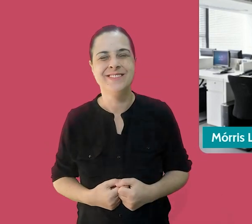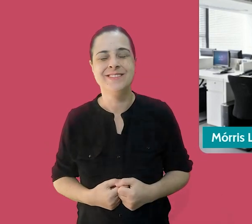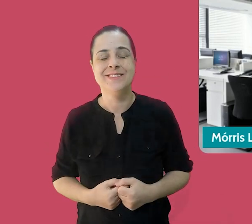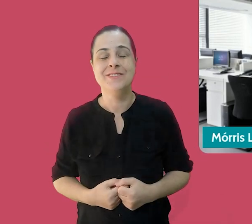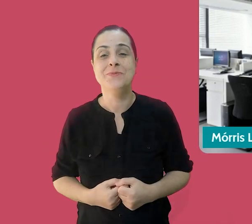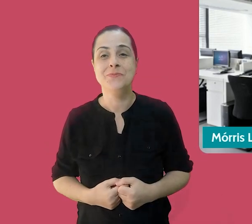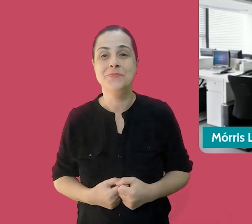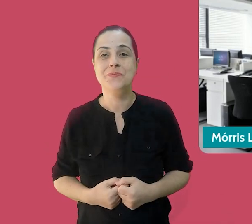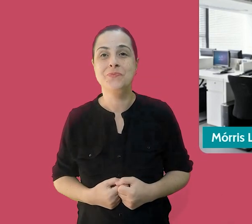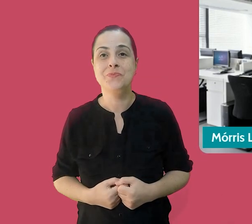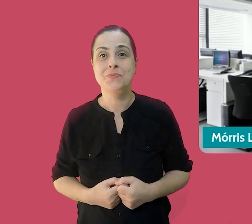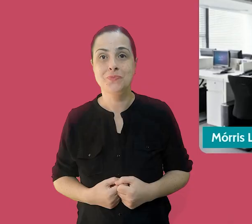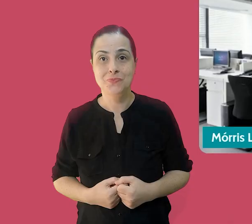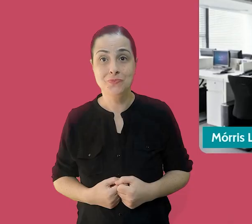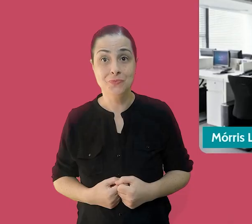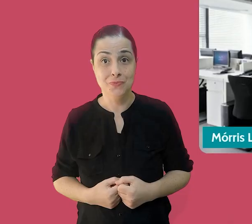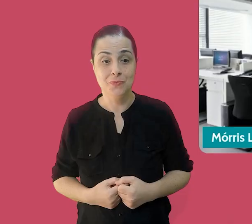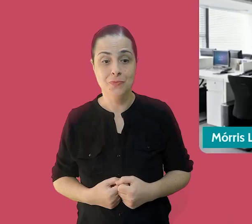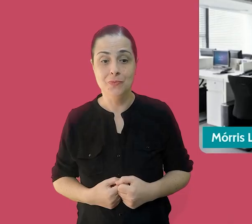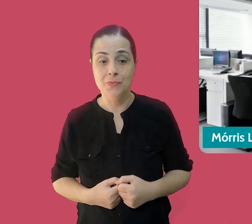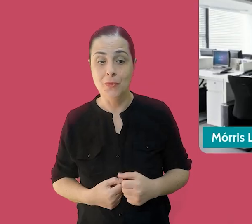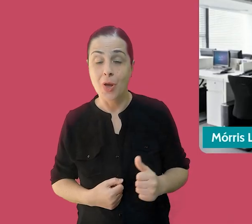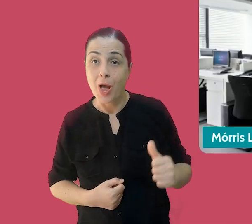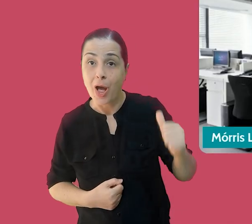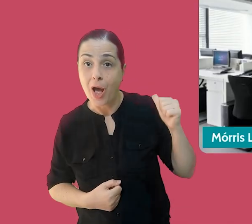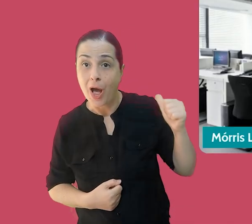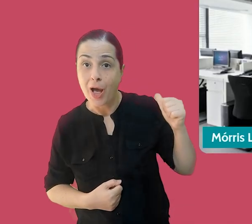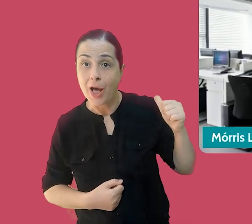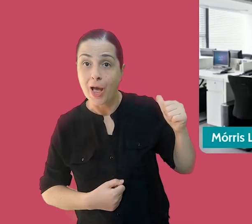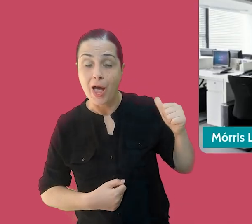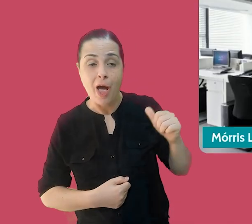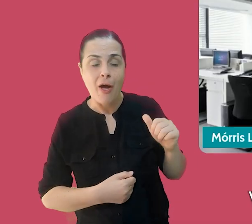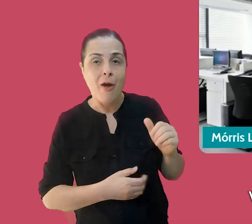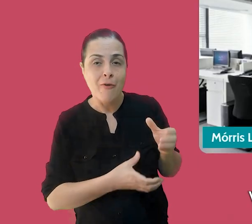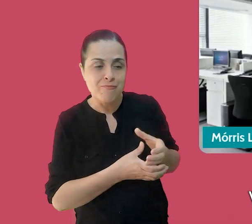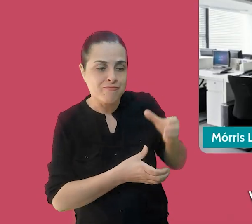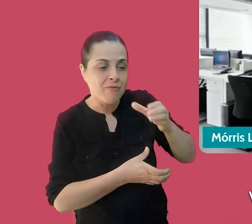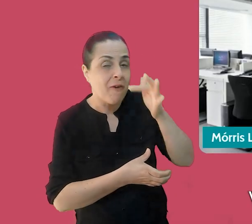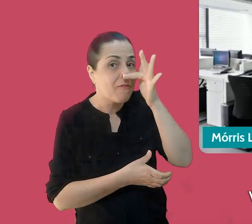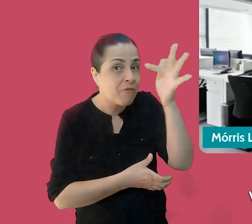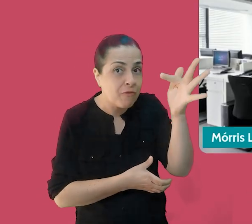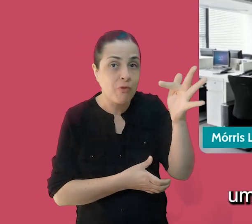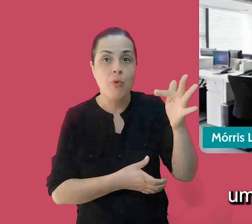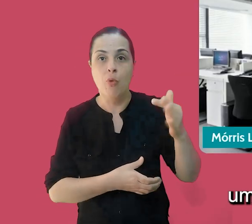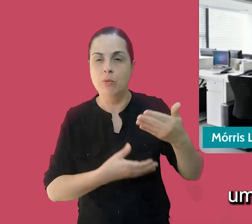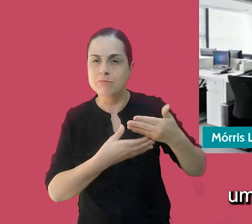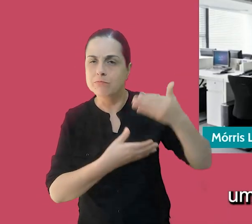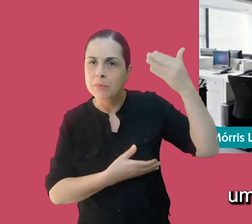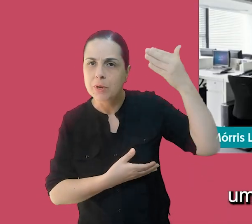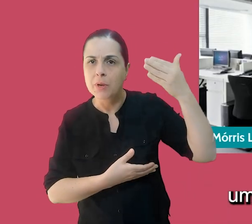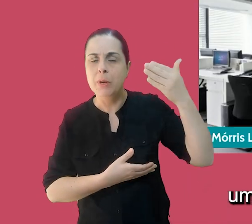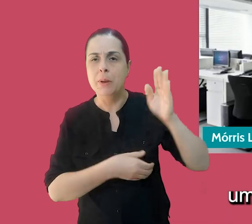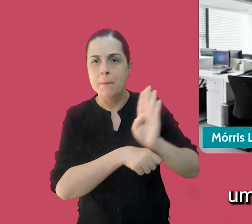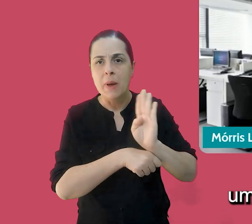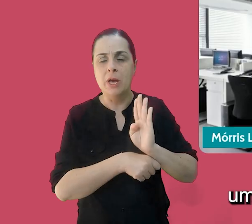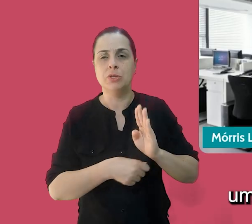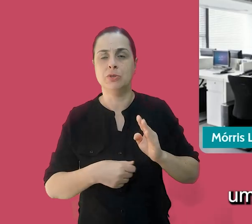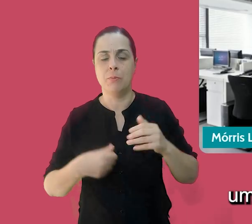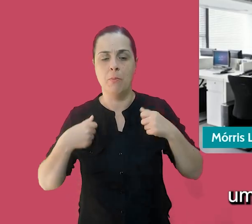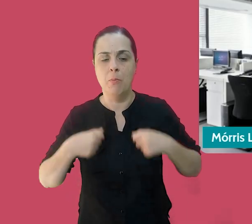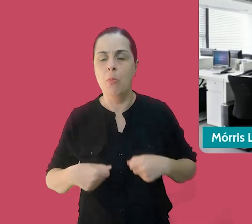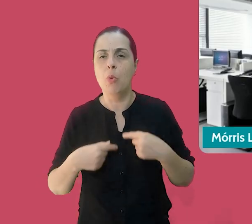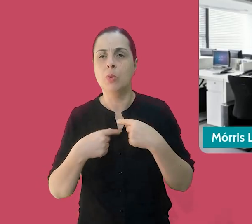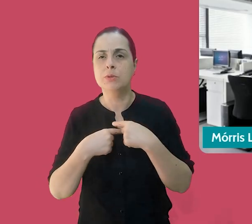Estou com uma flor aqui no fundo, uma parede bege, vestindo uma blusa preta, um colar também preto.